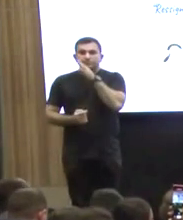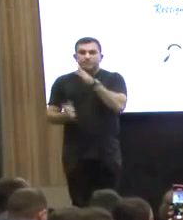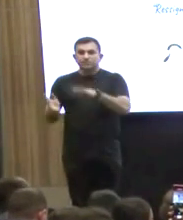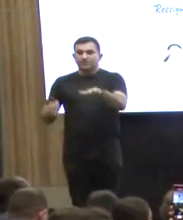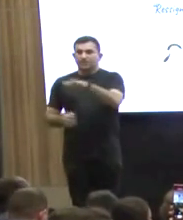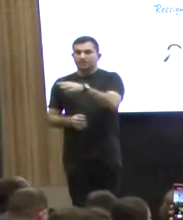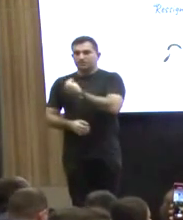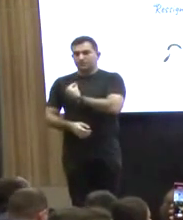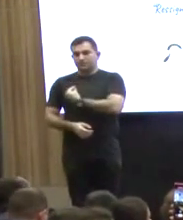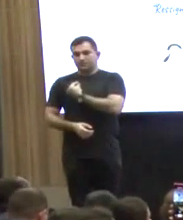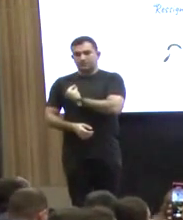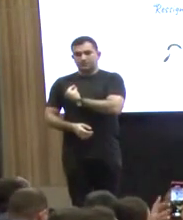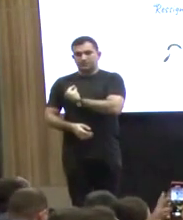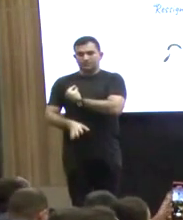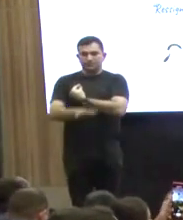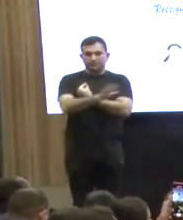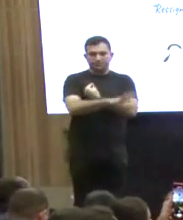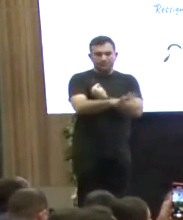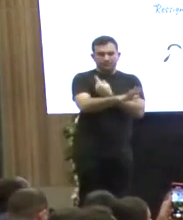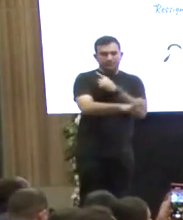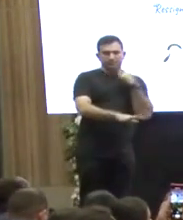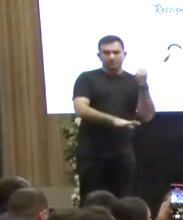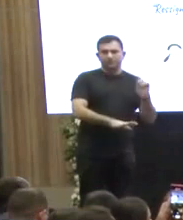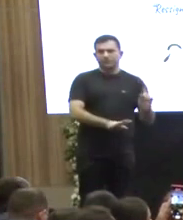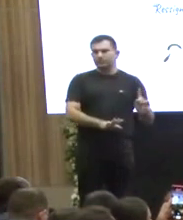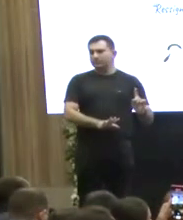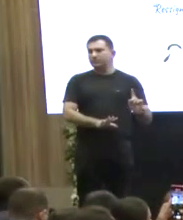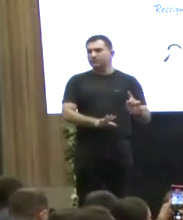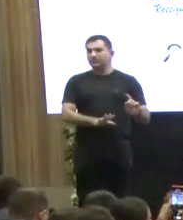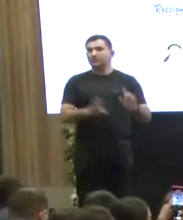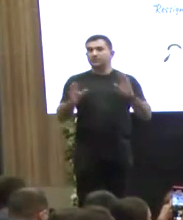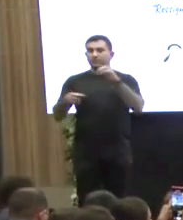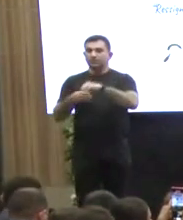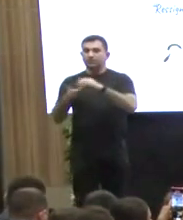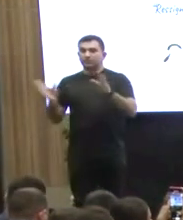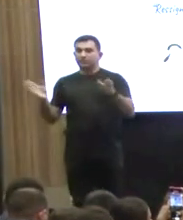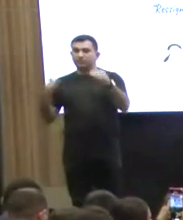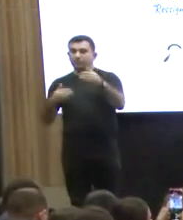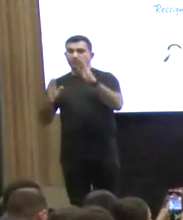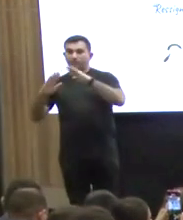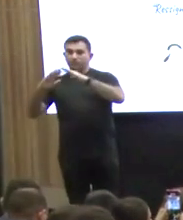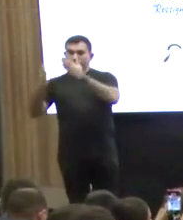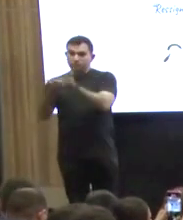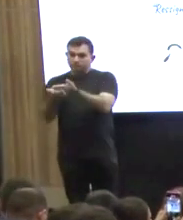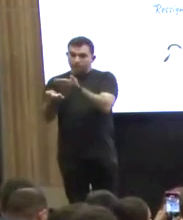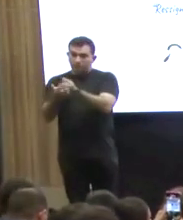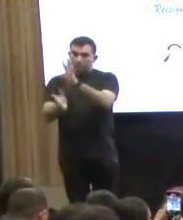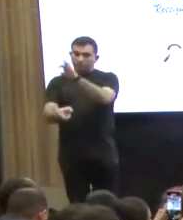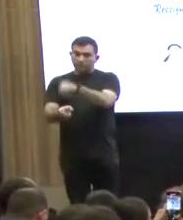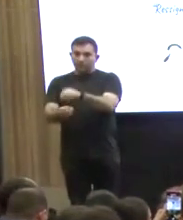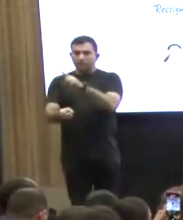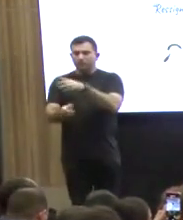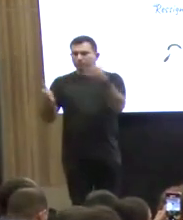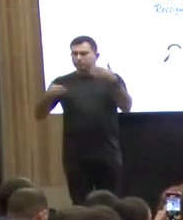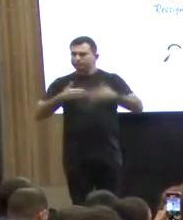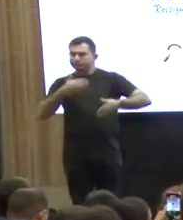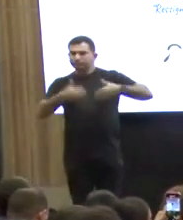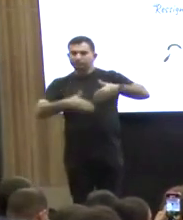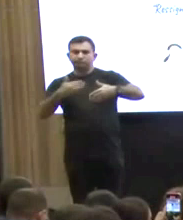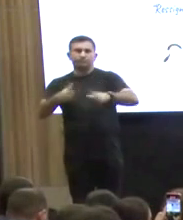também, né? Eu fico pensando, nunca refleti muito sobre, mas fico pensando que a escola, a instituição escolar,